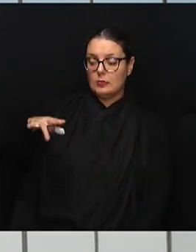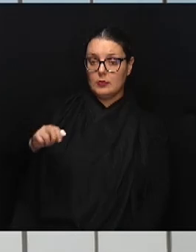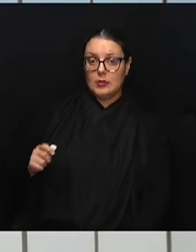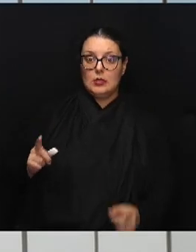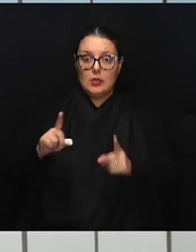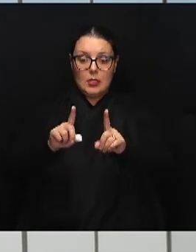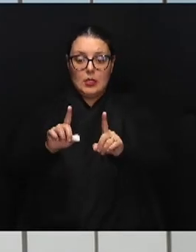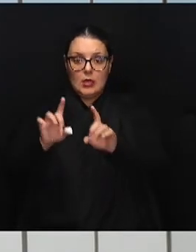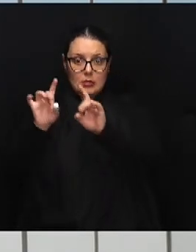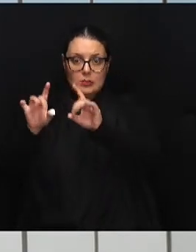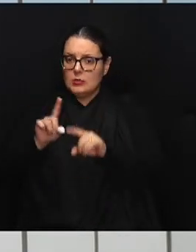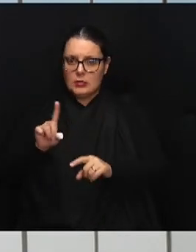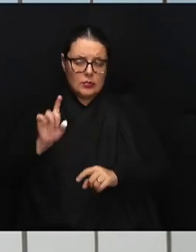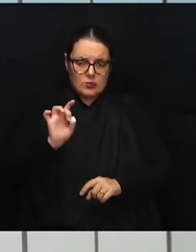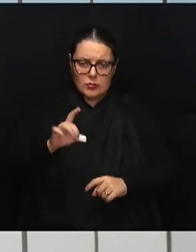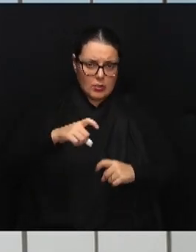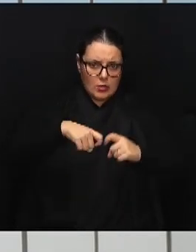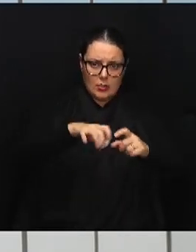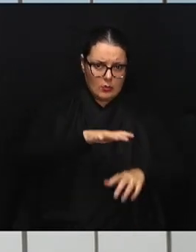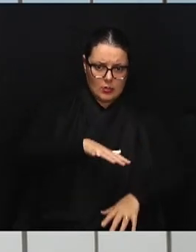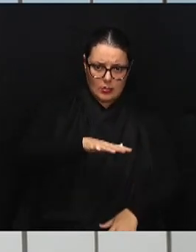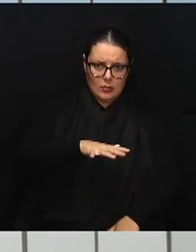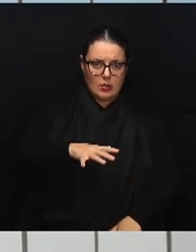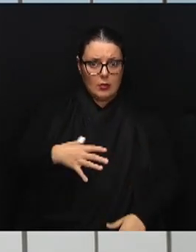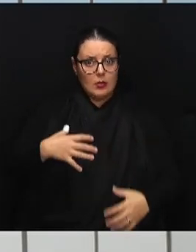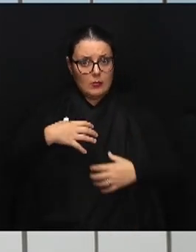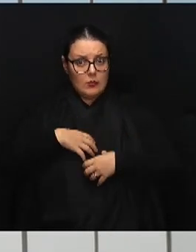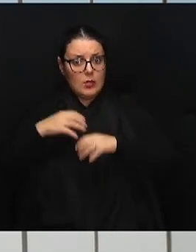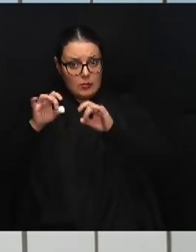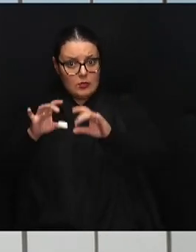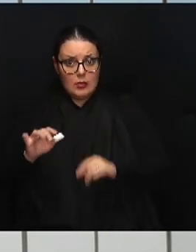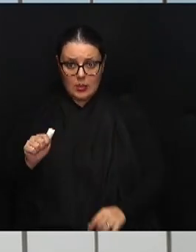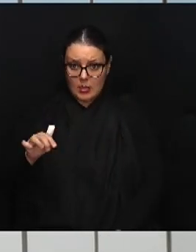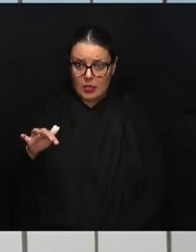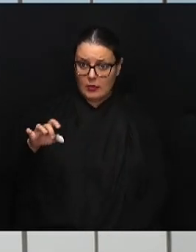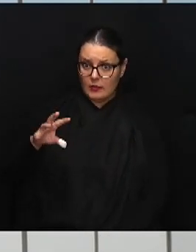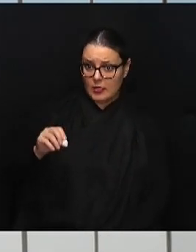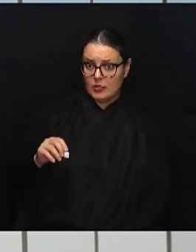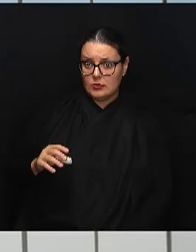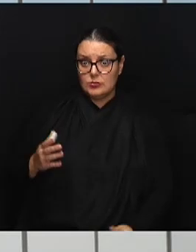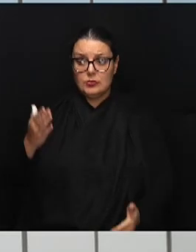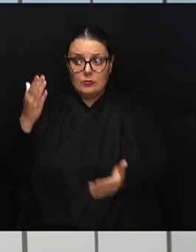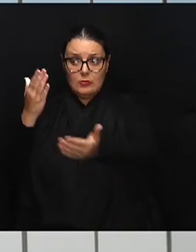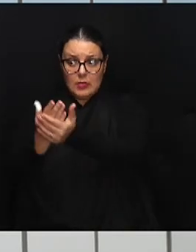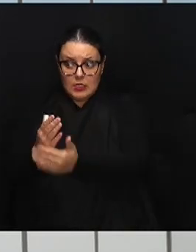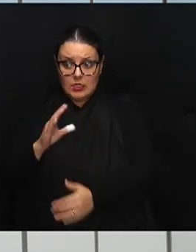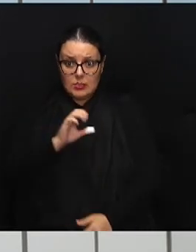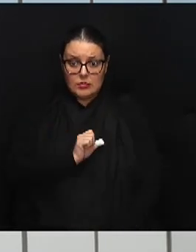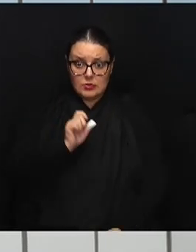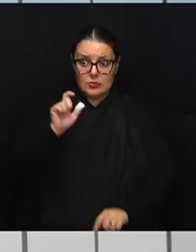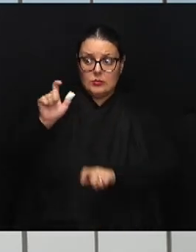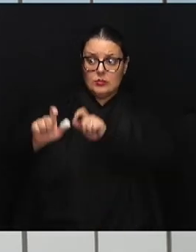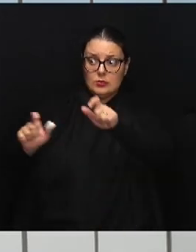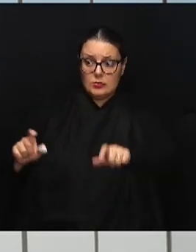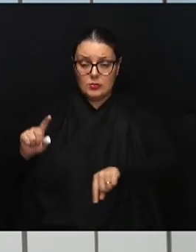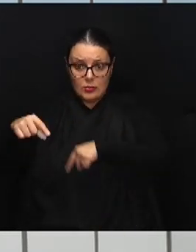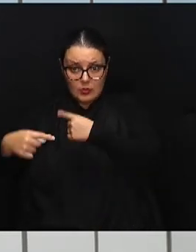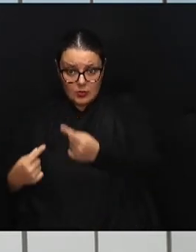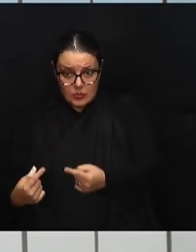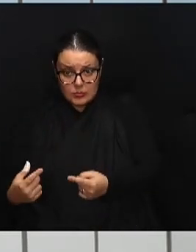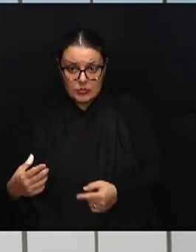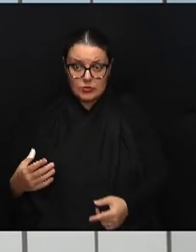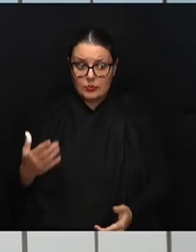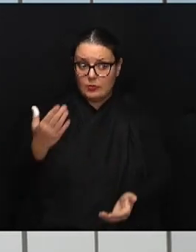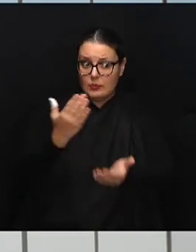Não só sexual, mas a exclusividade dos afetos, né? De gostar de outras pessoas, de querer estar com outras pessoas, né? E se a